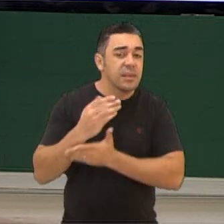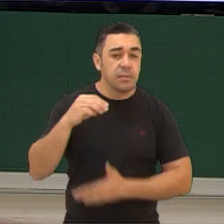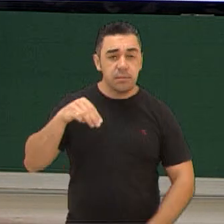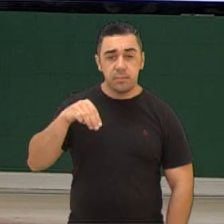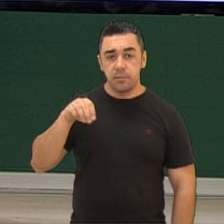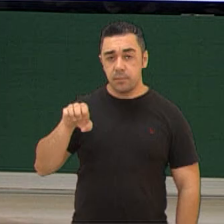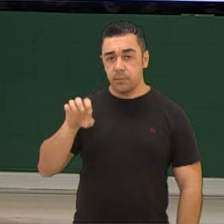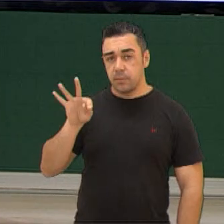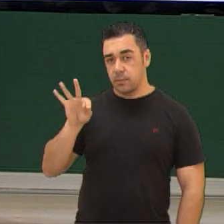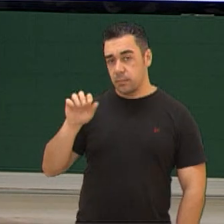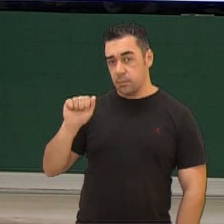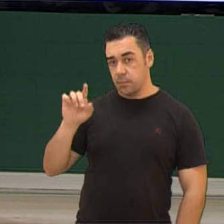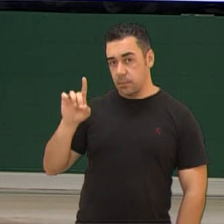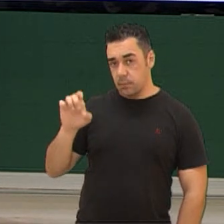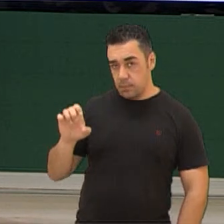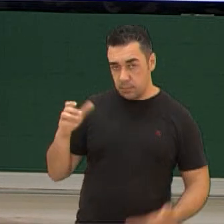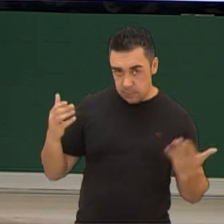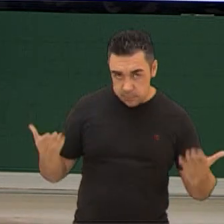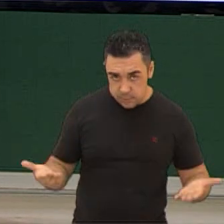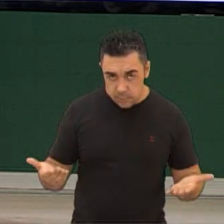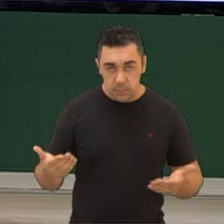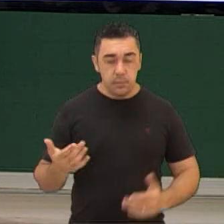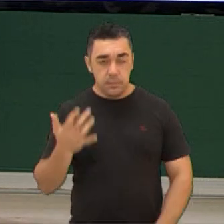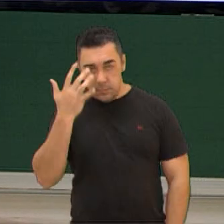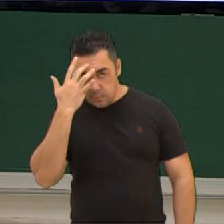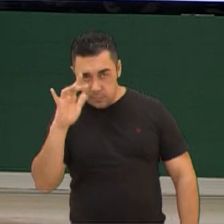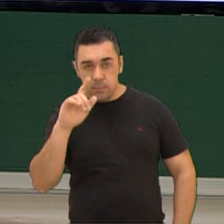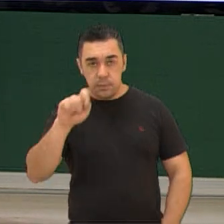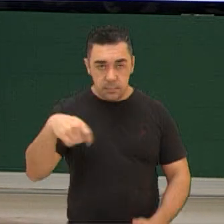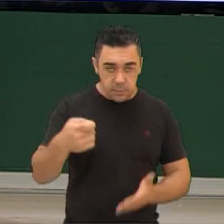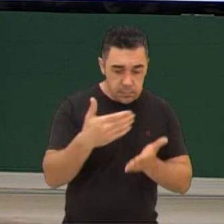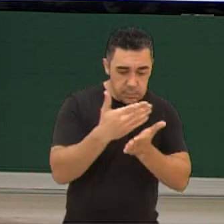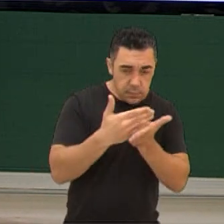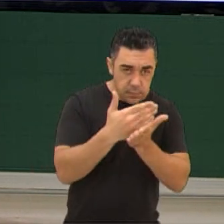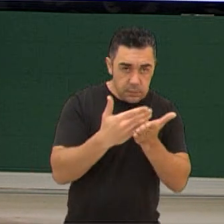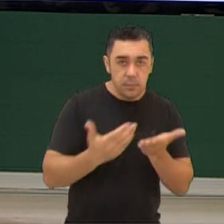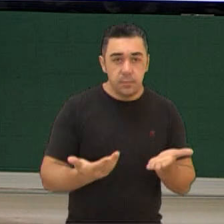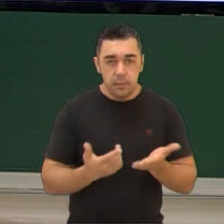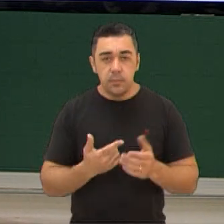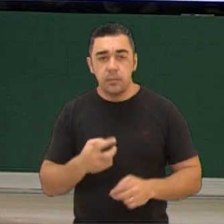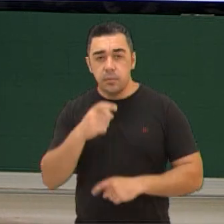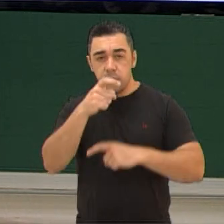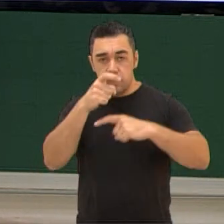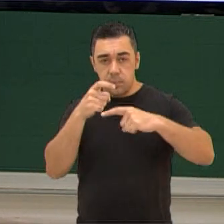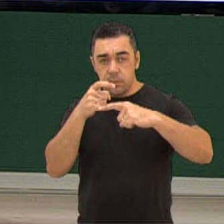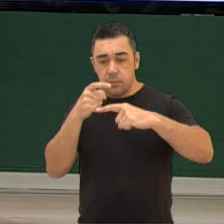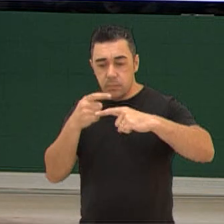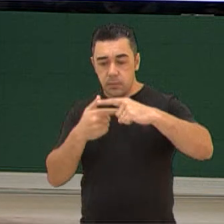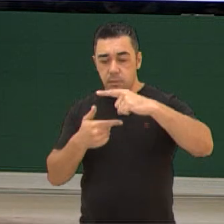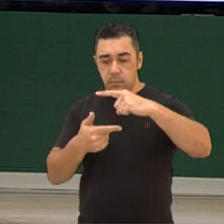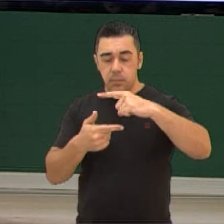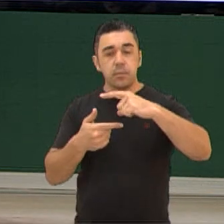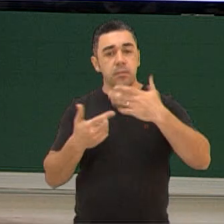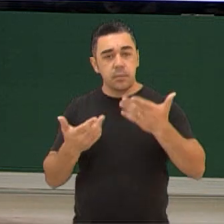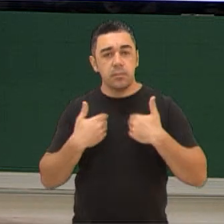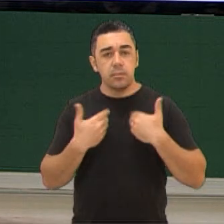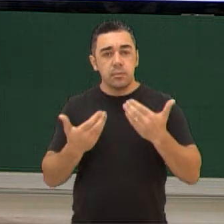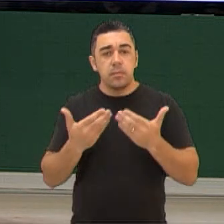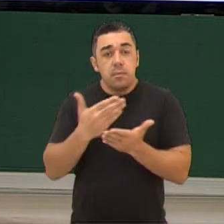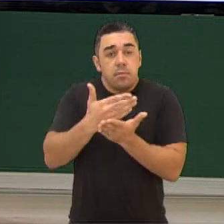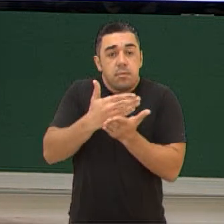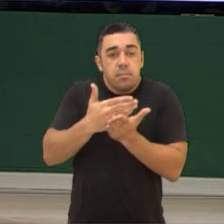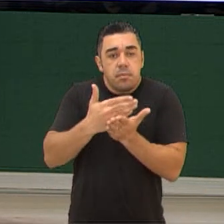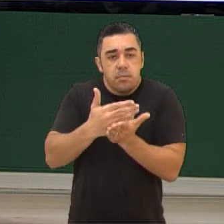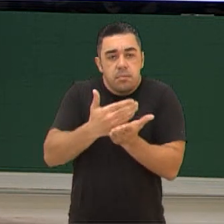não sabe esse número, você representa ele por x. E x dividido por 2 é porque ele quer a metade